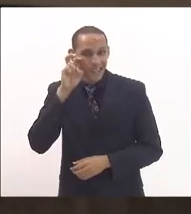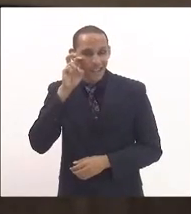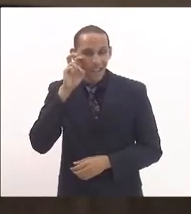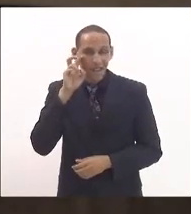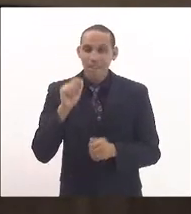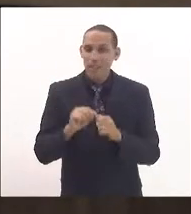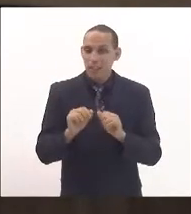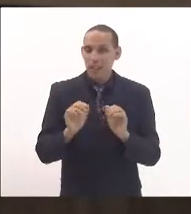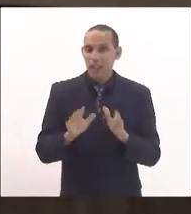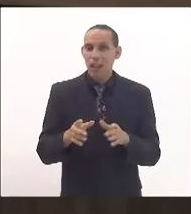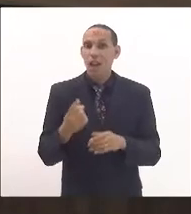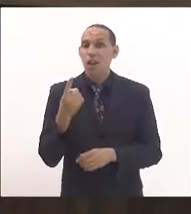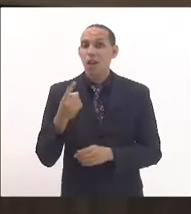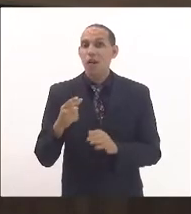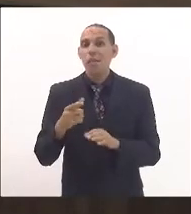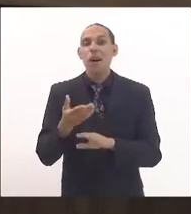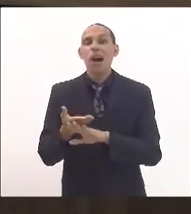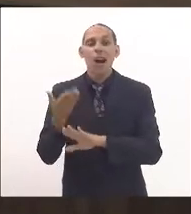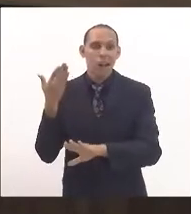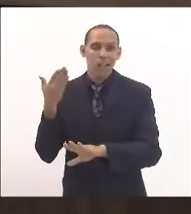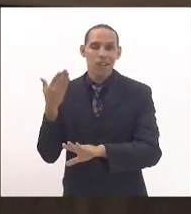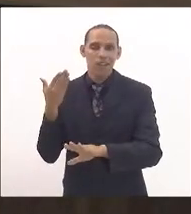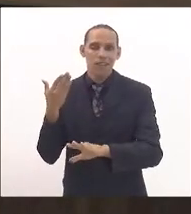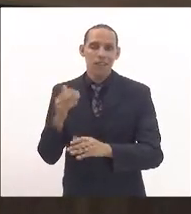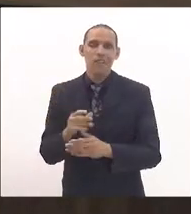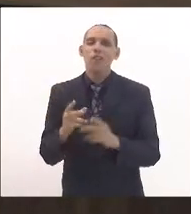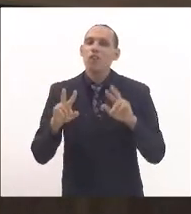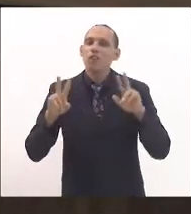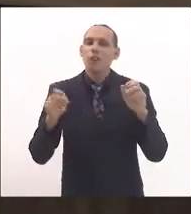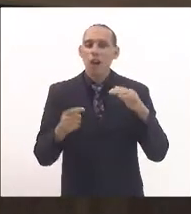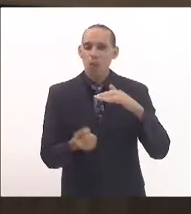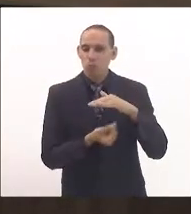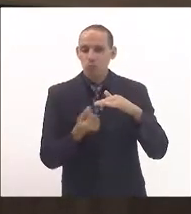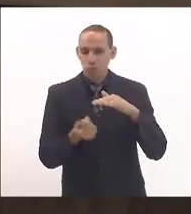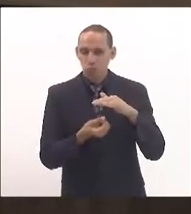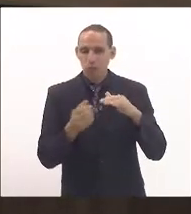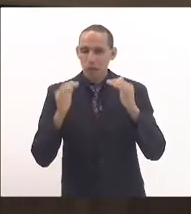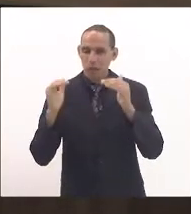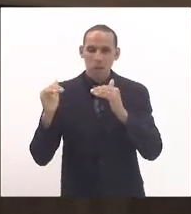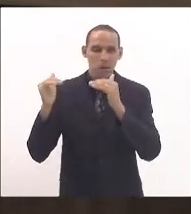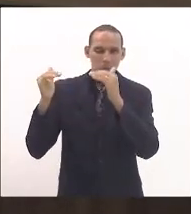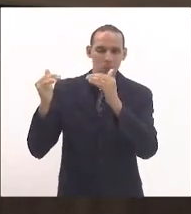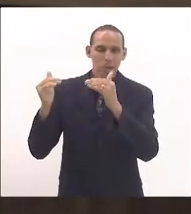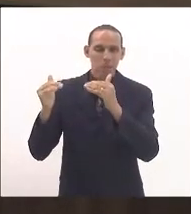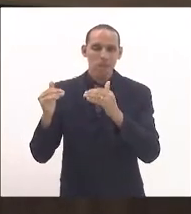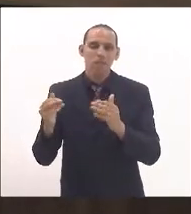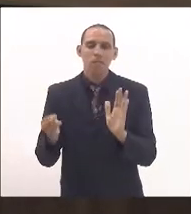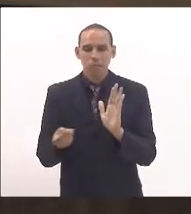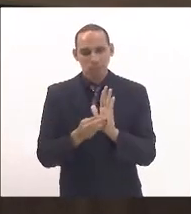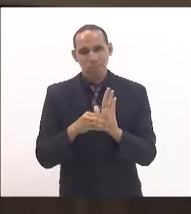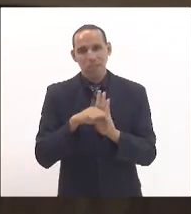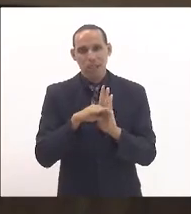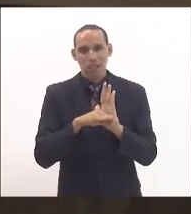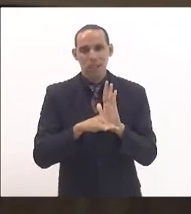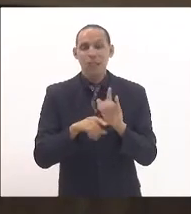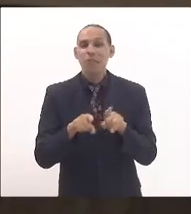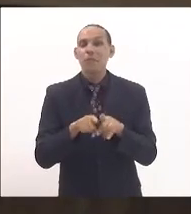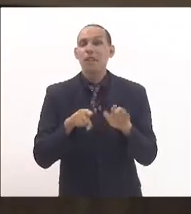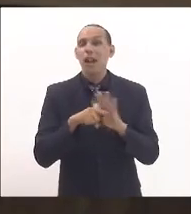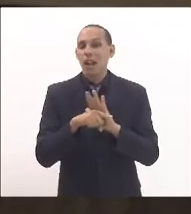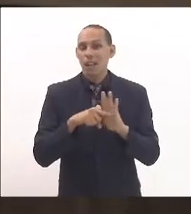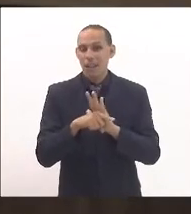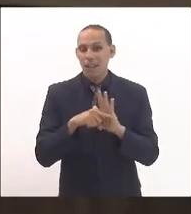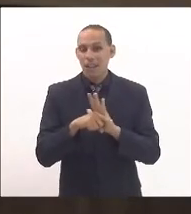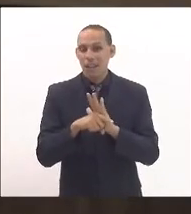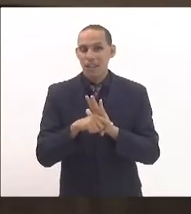feito uma antes do seu fundo soberano que está na pauta. Além do mais, analisamos em profundidade